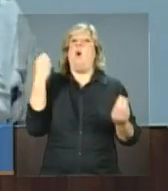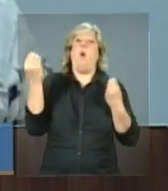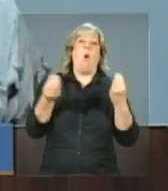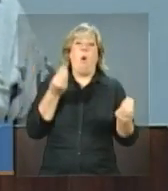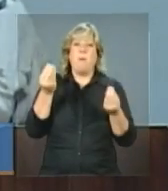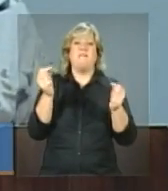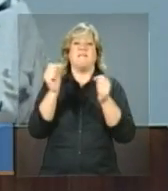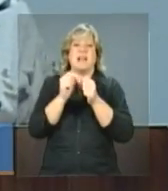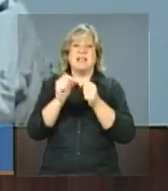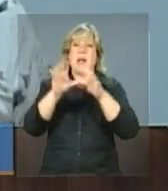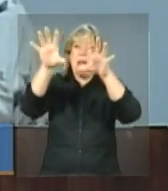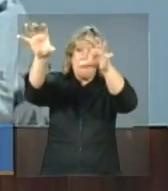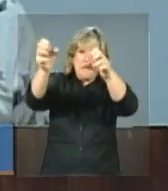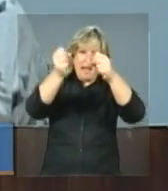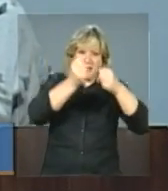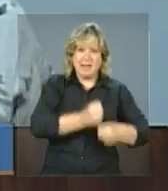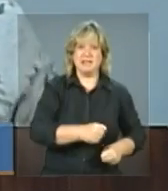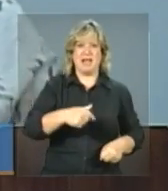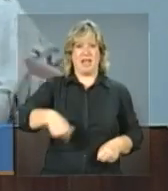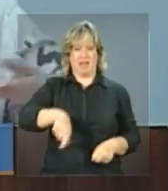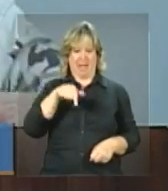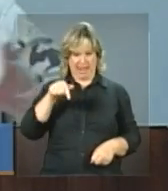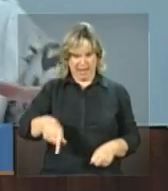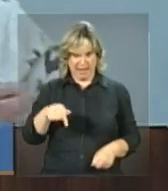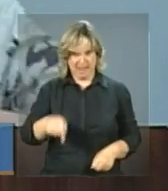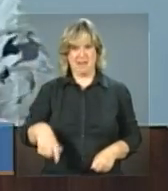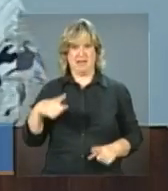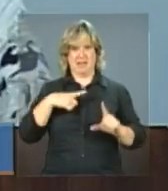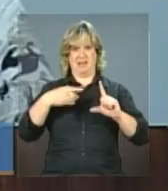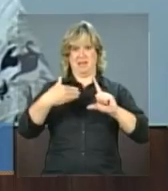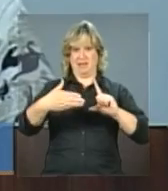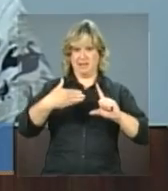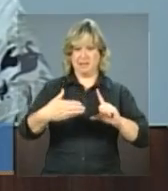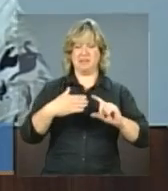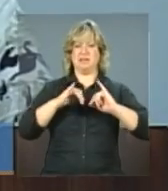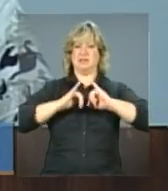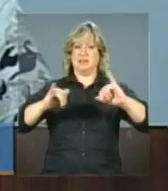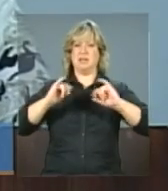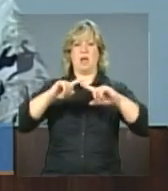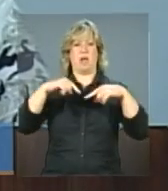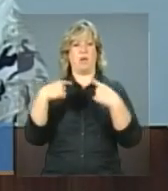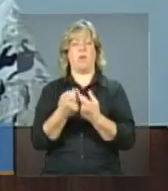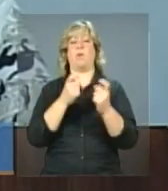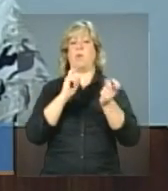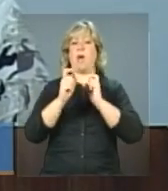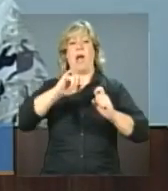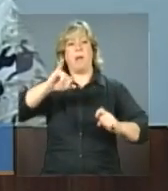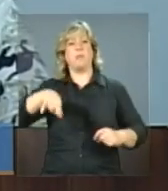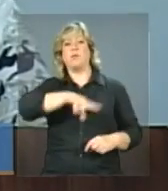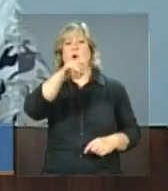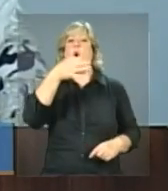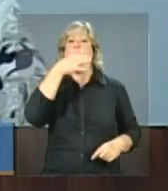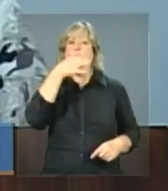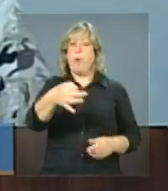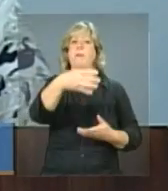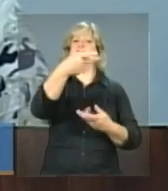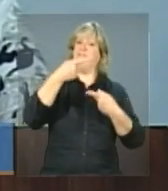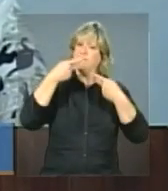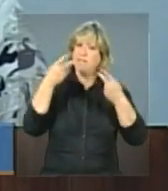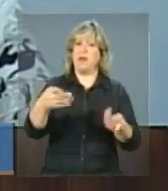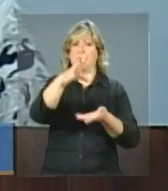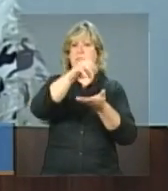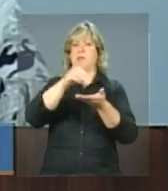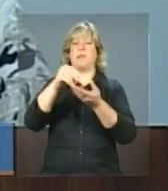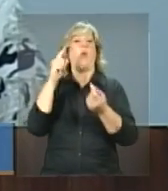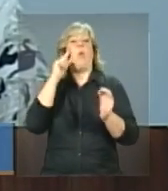fazer depois de terminar essa teleconferência, aproveitando os senhores reunidos em cada uma dessas localidades, é nos fazer essa pergunta: o